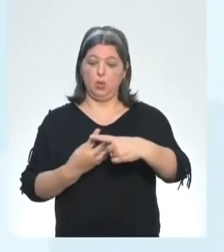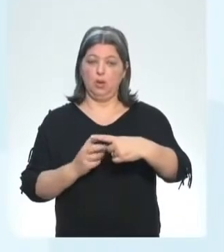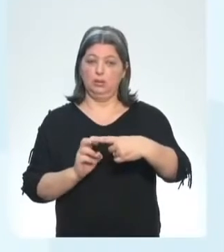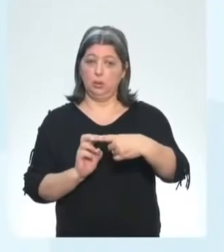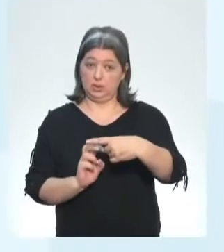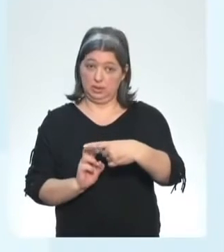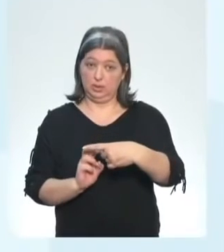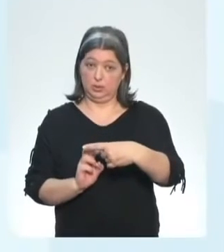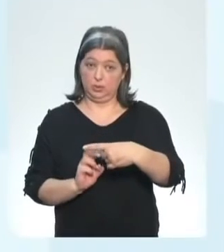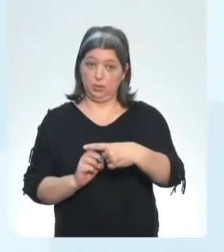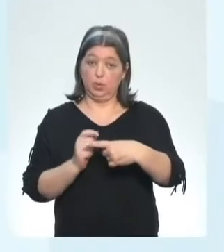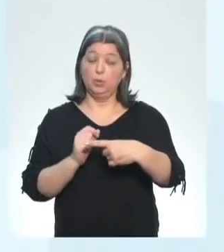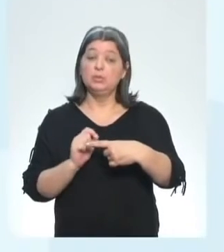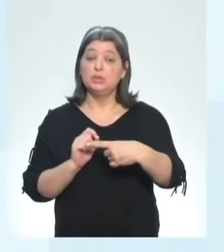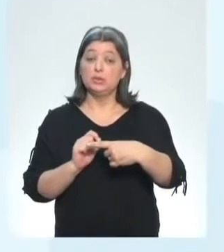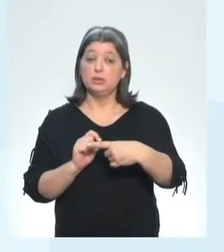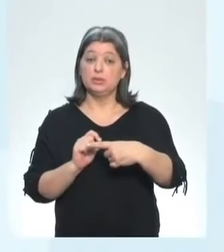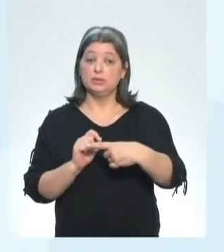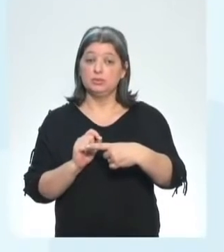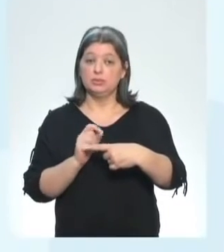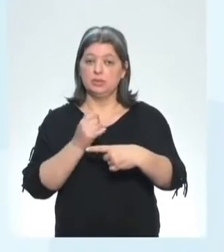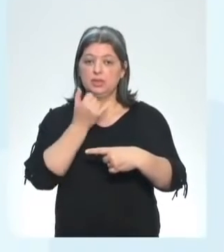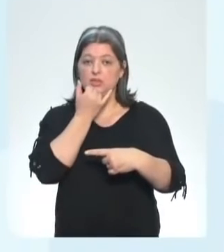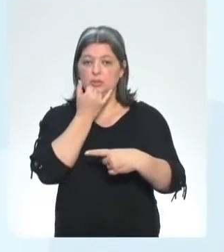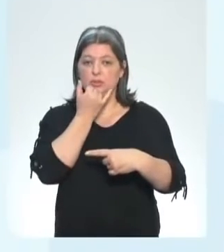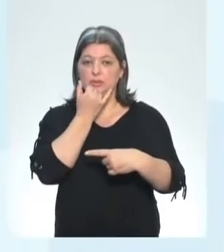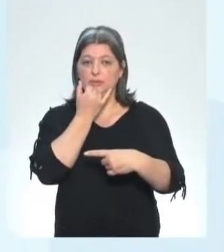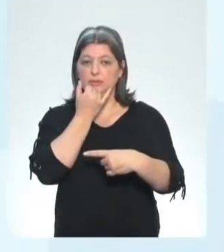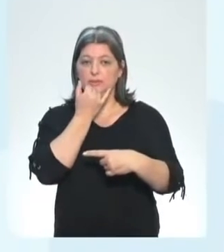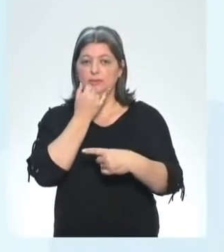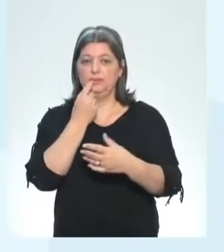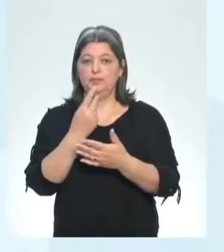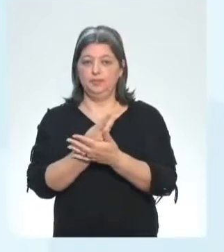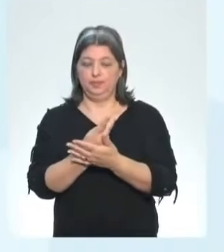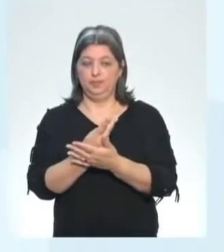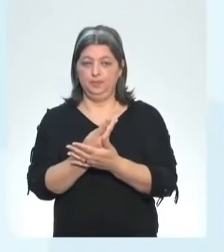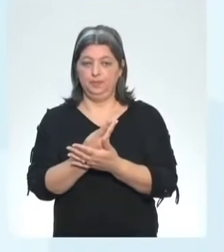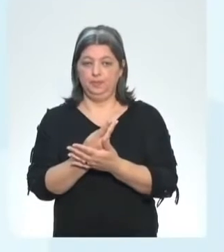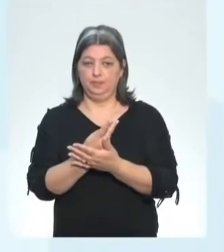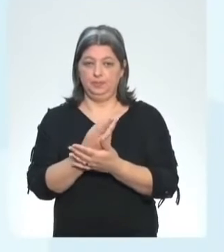lado você tem que pôr o... Opa, desculpa que está errado, né? Eu coloquei errado, peraí.